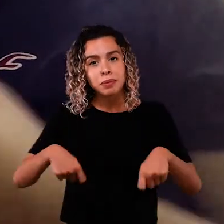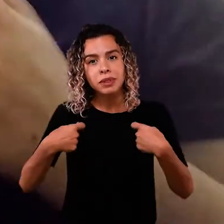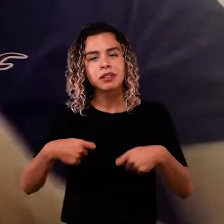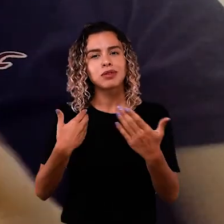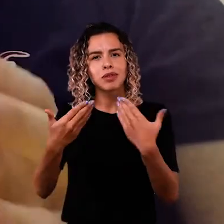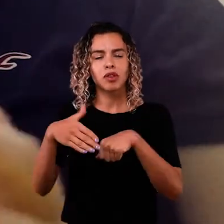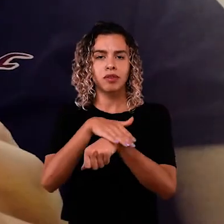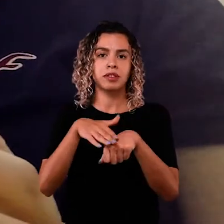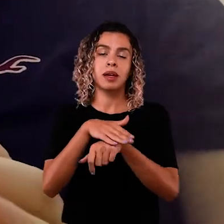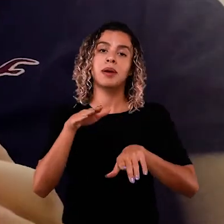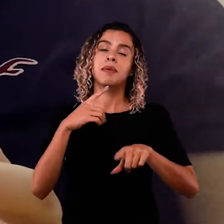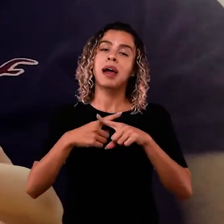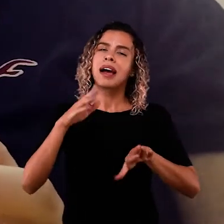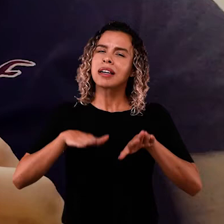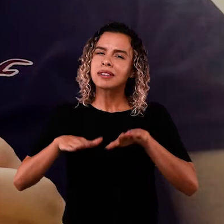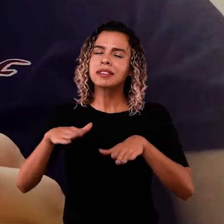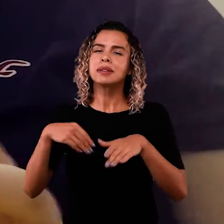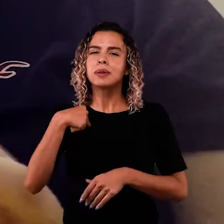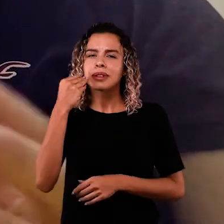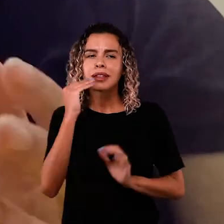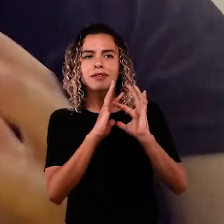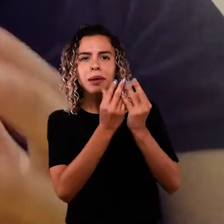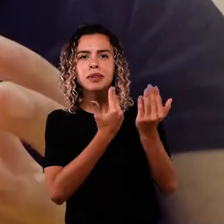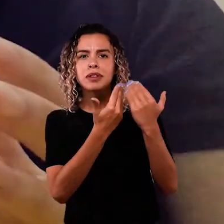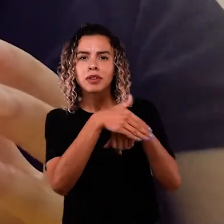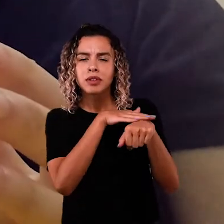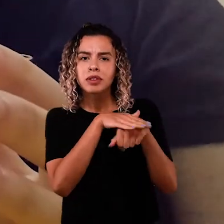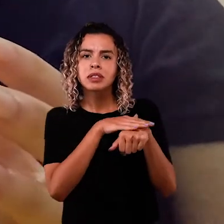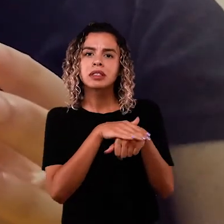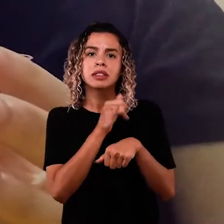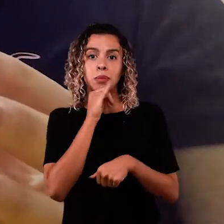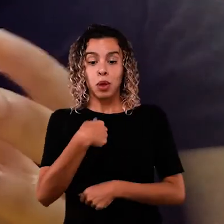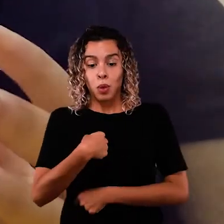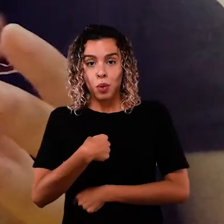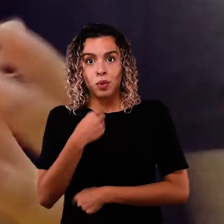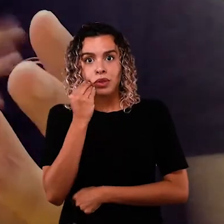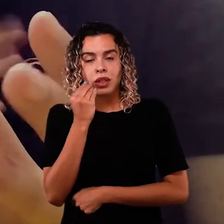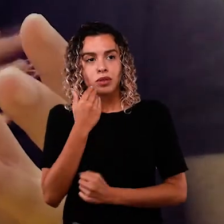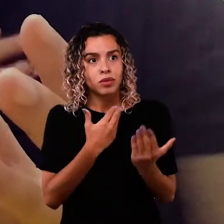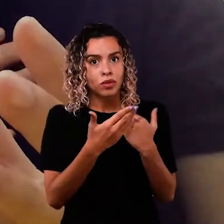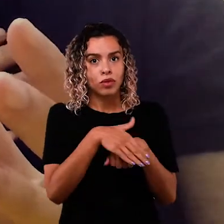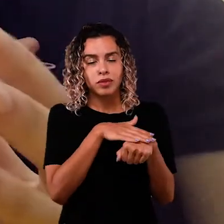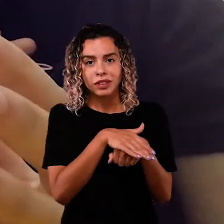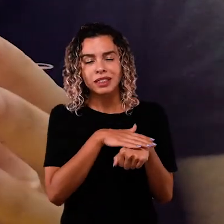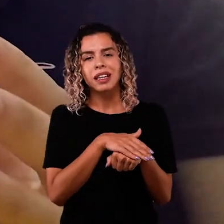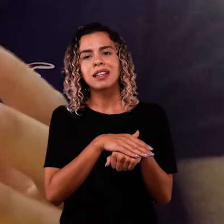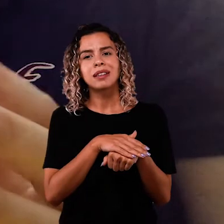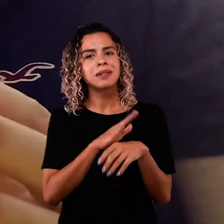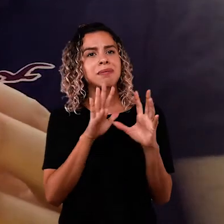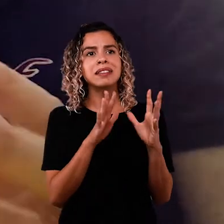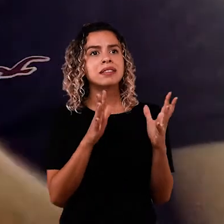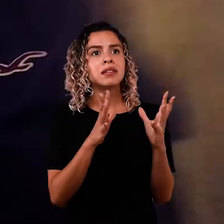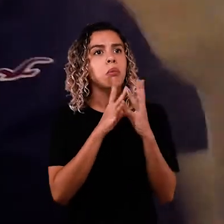é manter uma conversa, porque tem horas que eu tento conversar com a minha família, quando eu tô tentando conversar, e tem